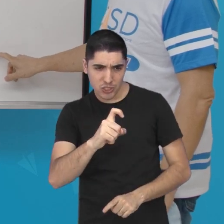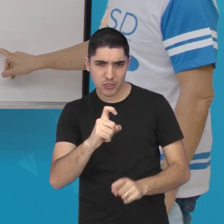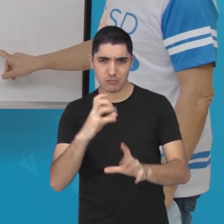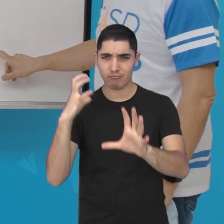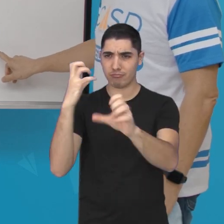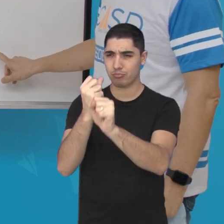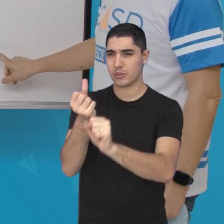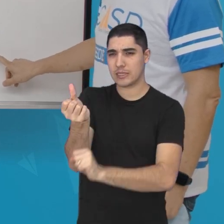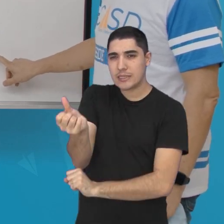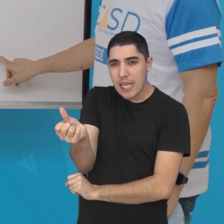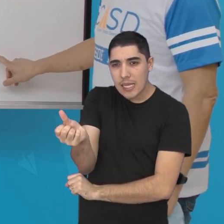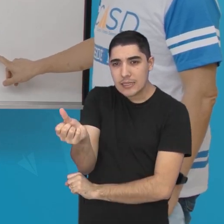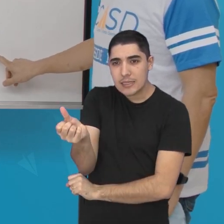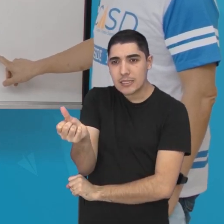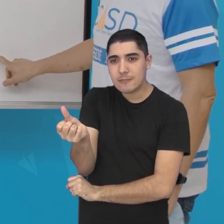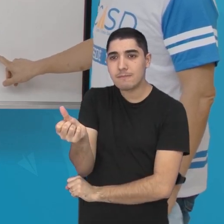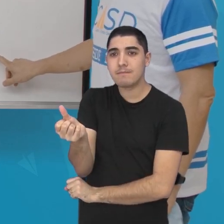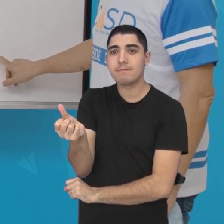Isso aqui